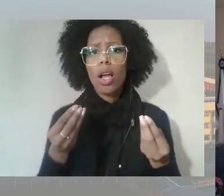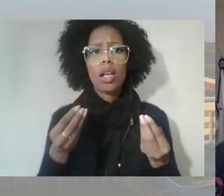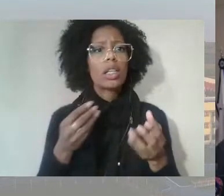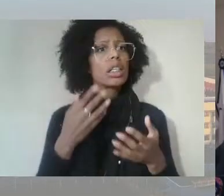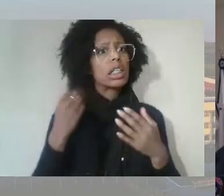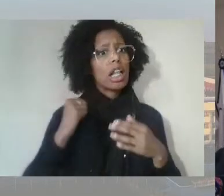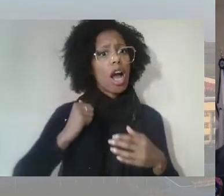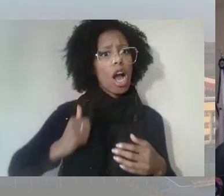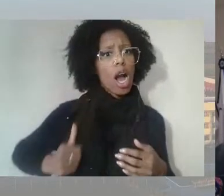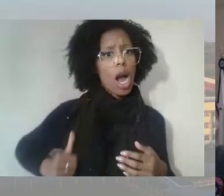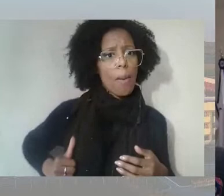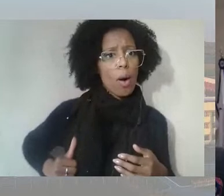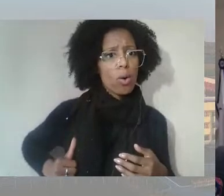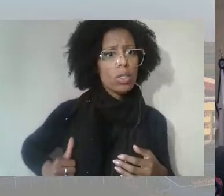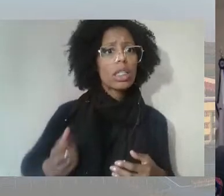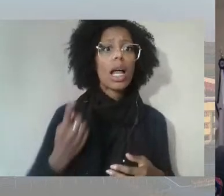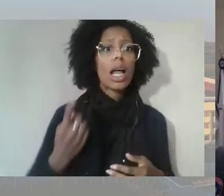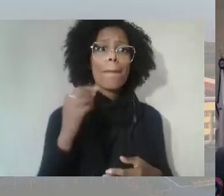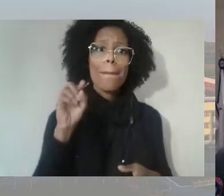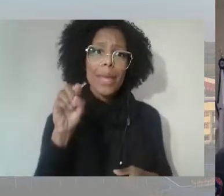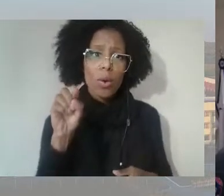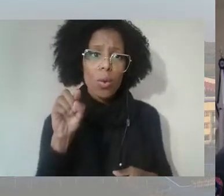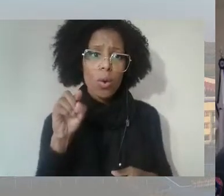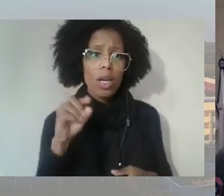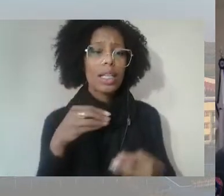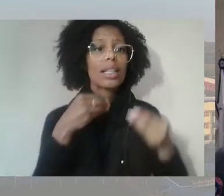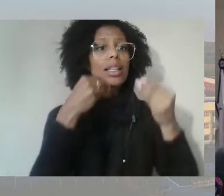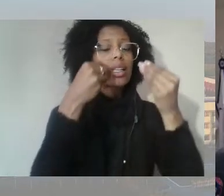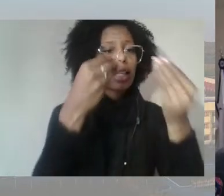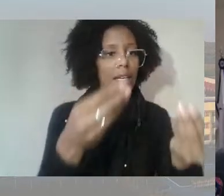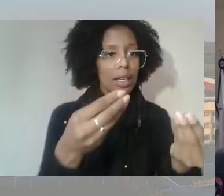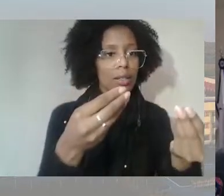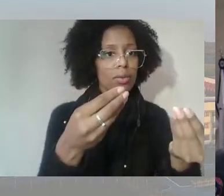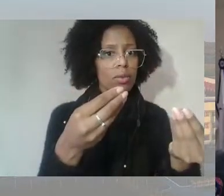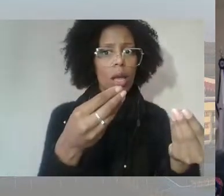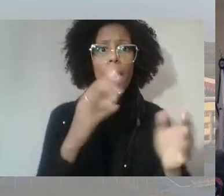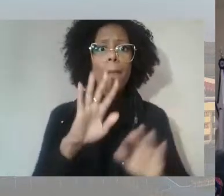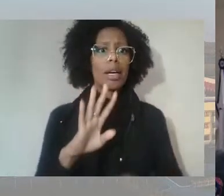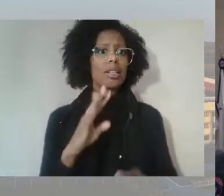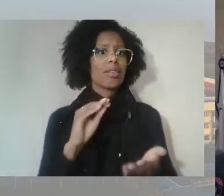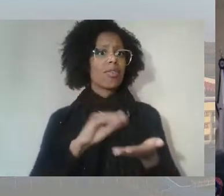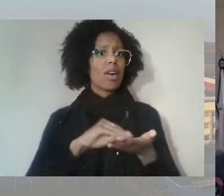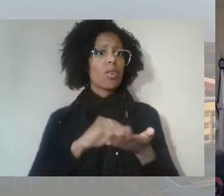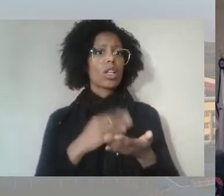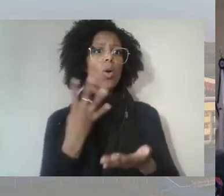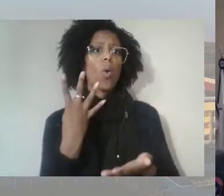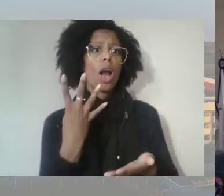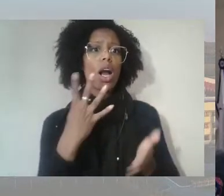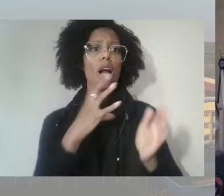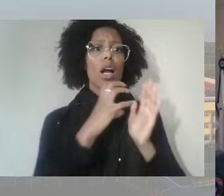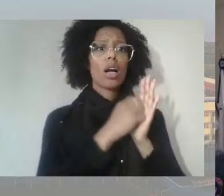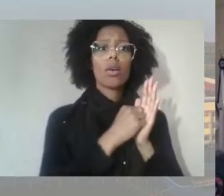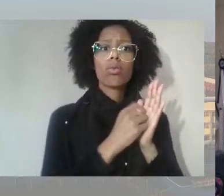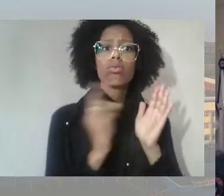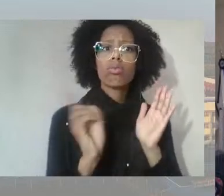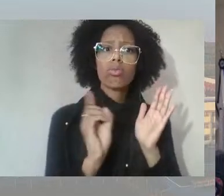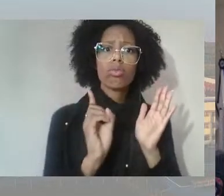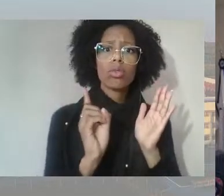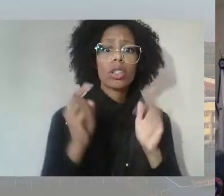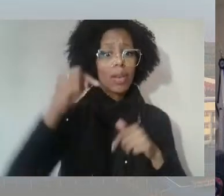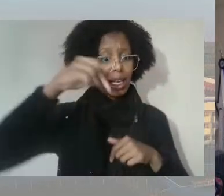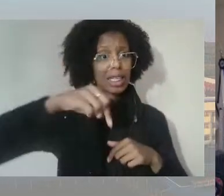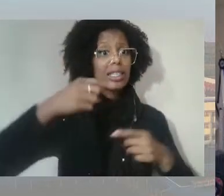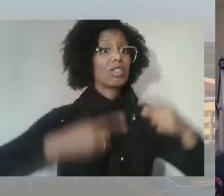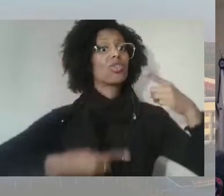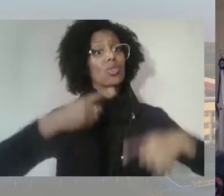de R$ 1.000 e 4 não foram preenchidas. Isso a gente tem que discutir aqui.